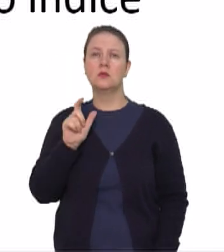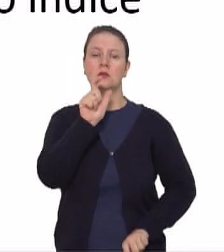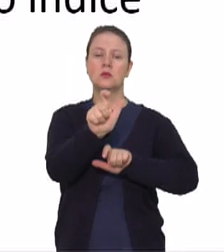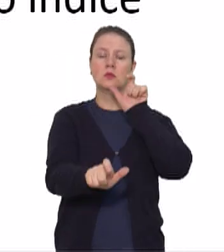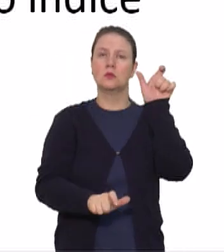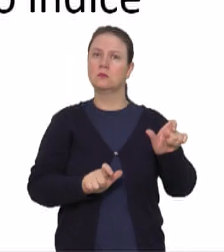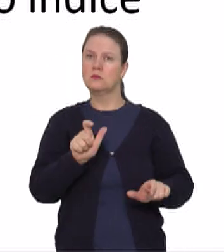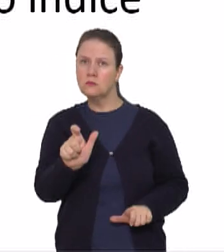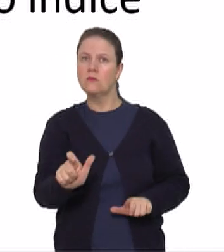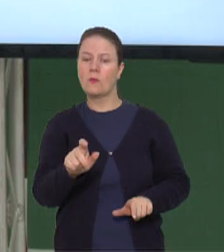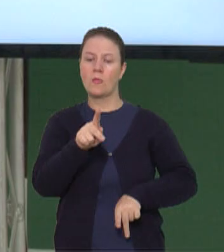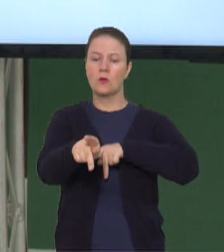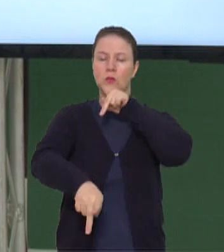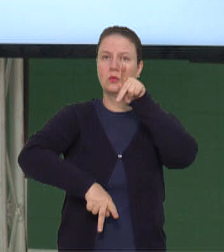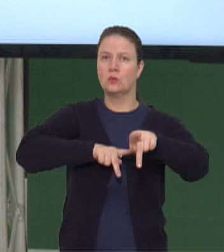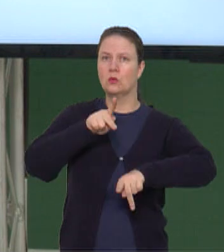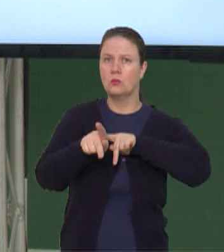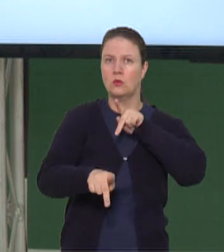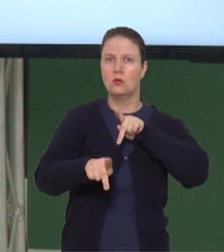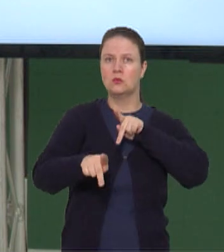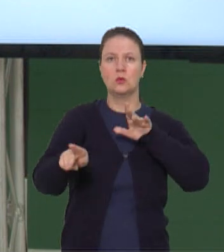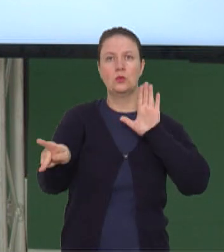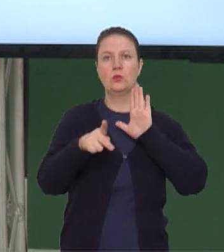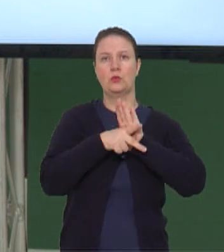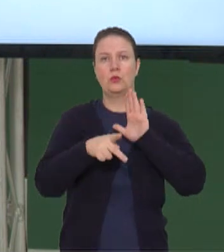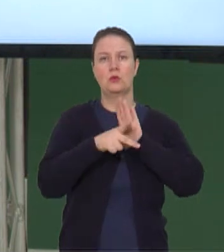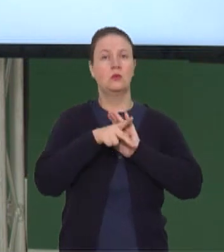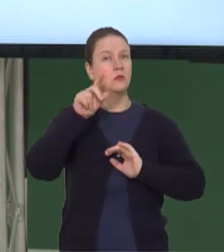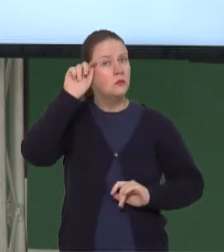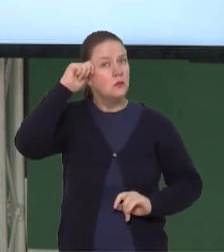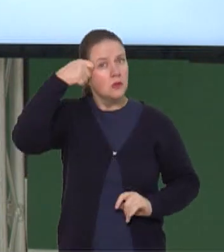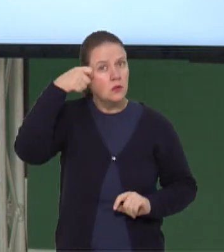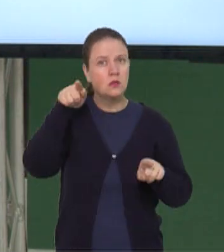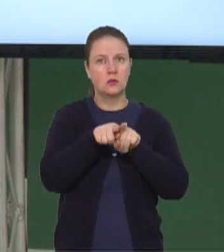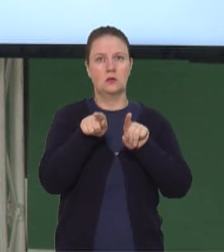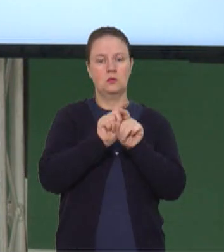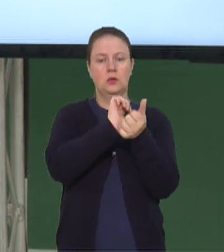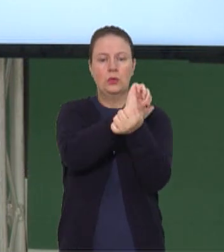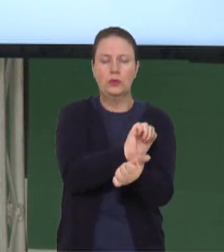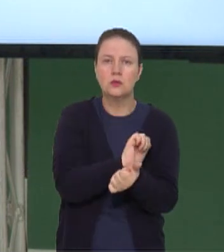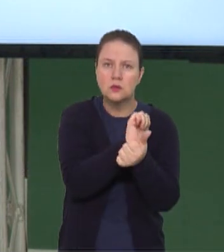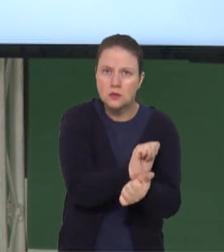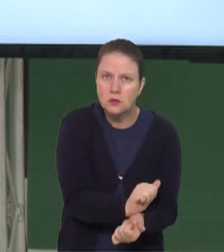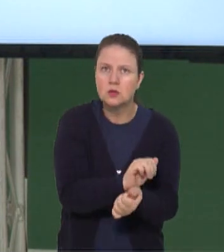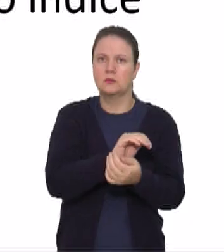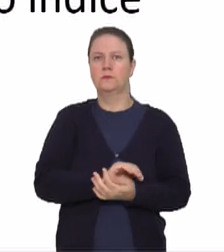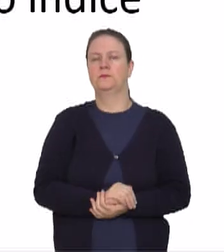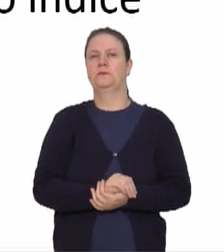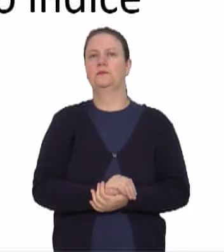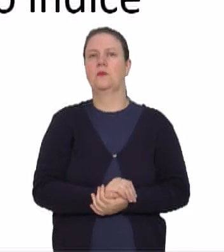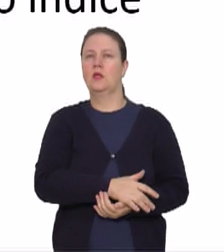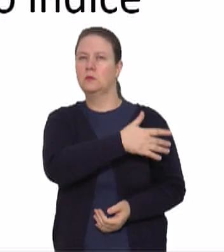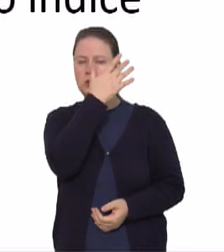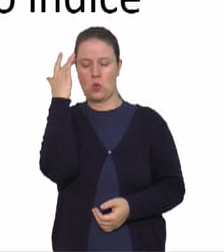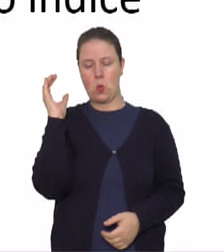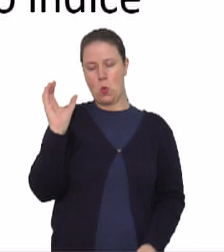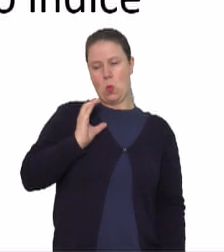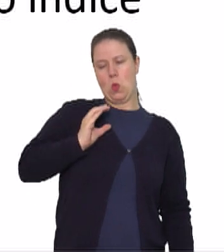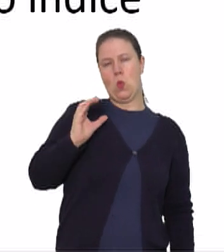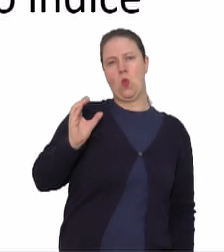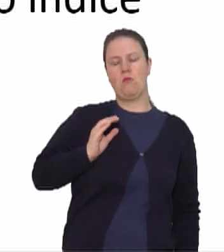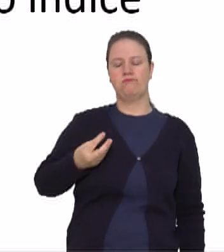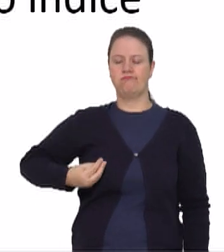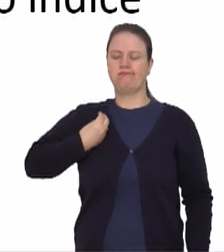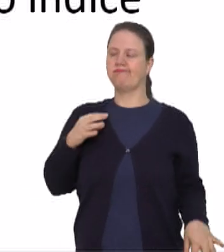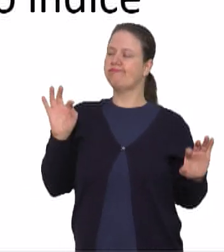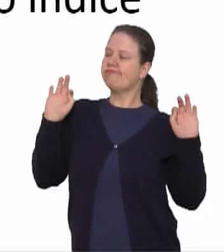a maior parte da população era formada por negros e escravizados. Tá? A elite da ilha vivia